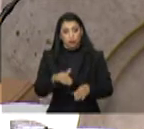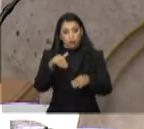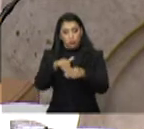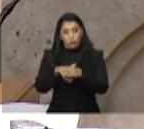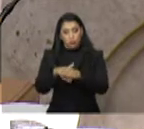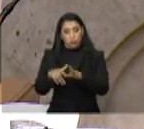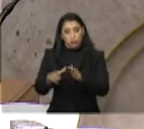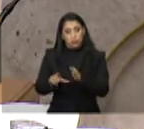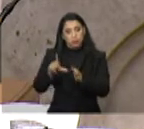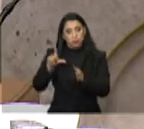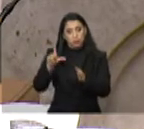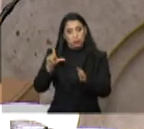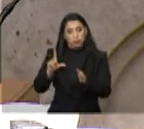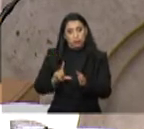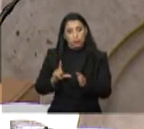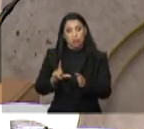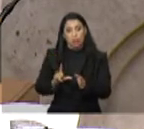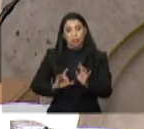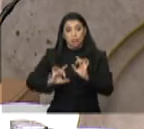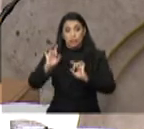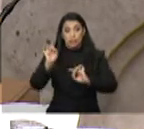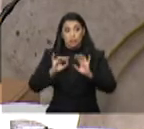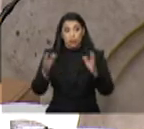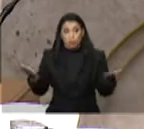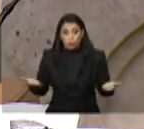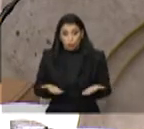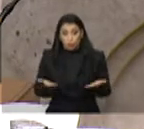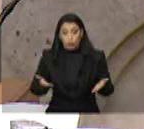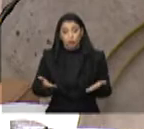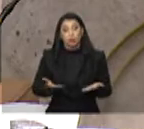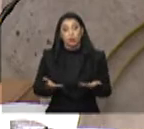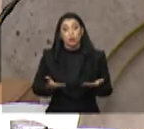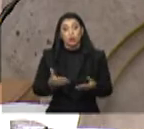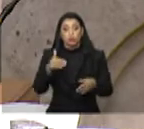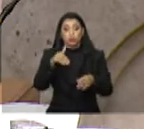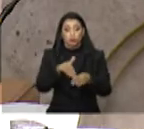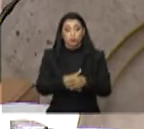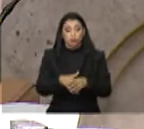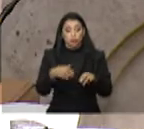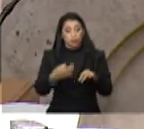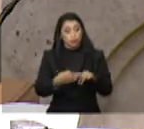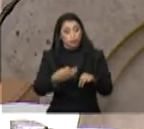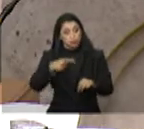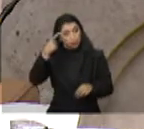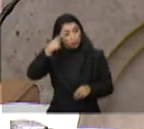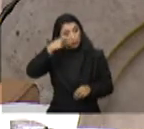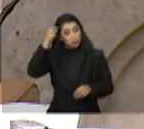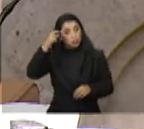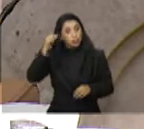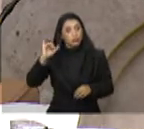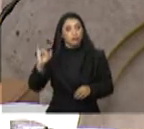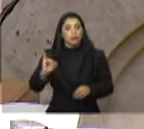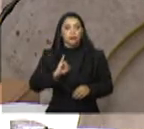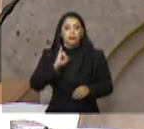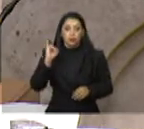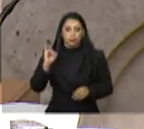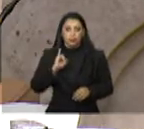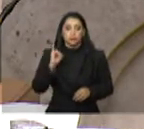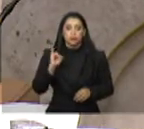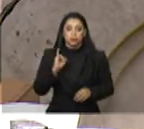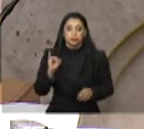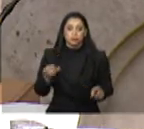que me antecederam especialmente hoje no voto do Ministro Luiz Roberto Barroso importante ainda